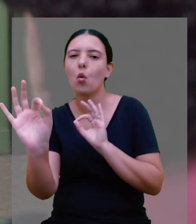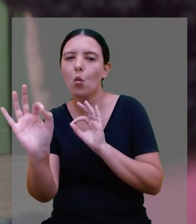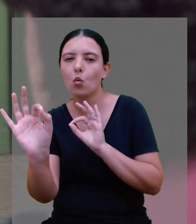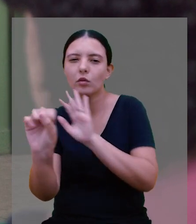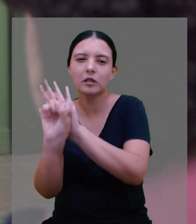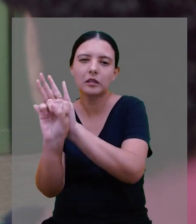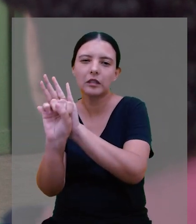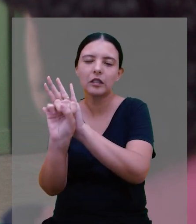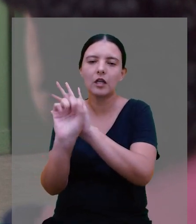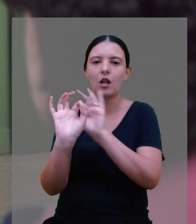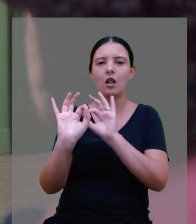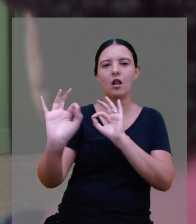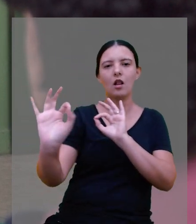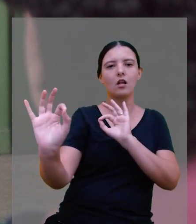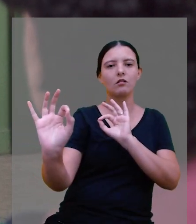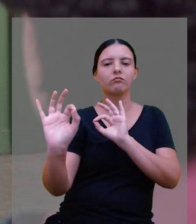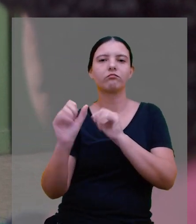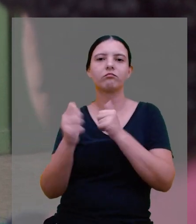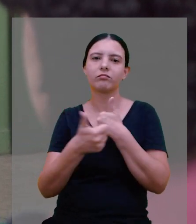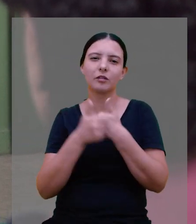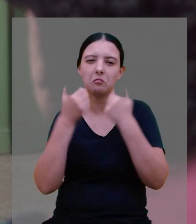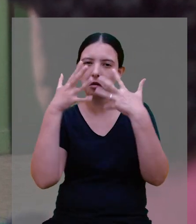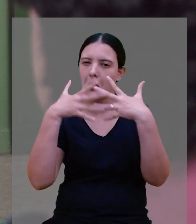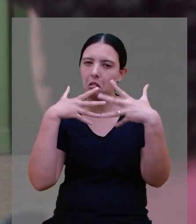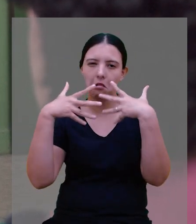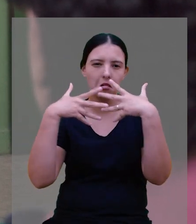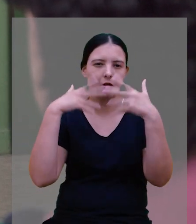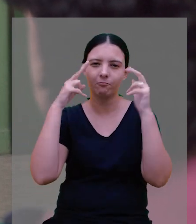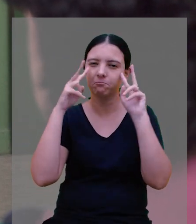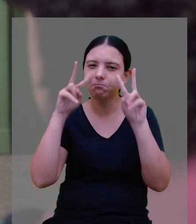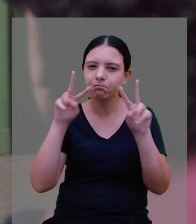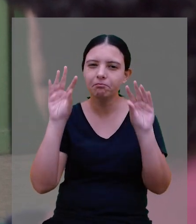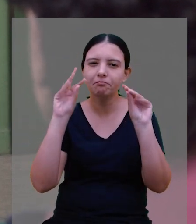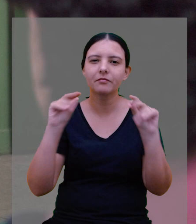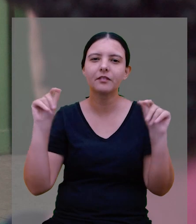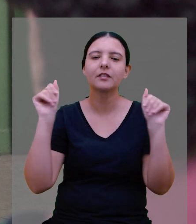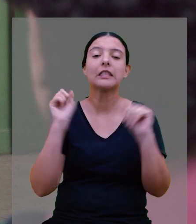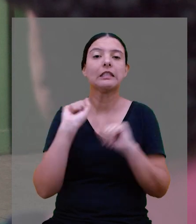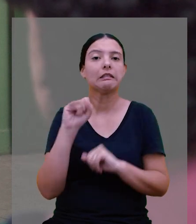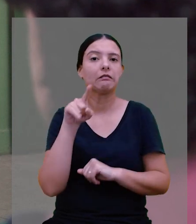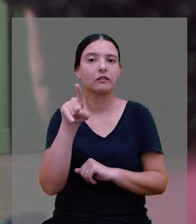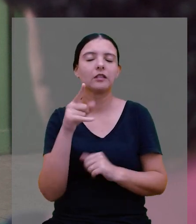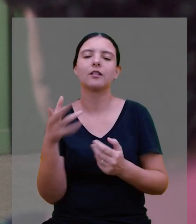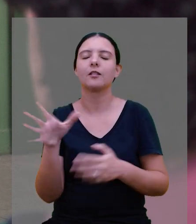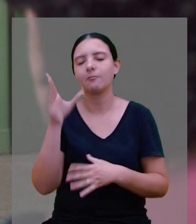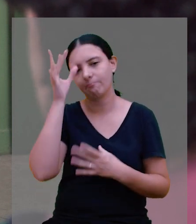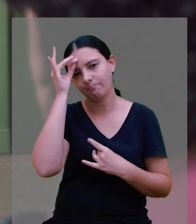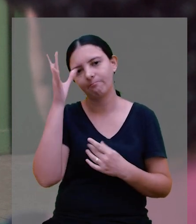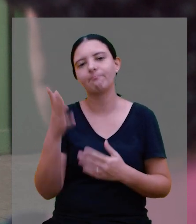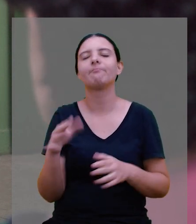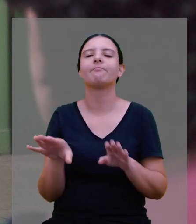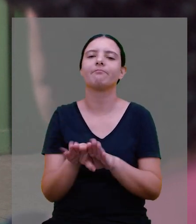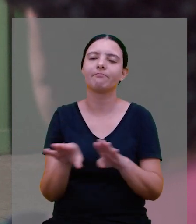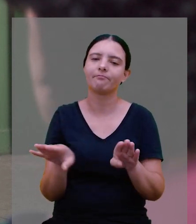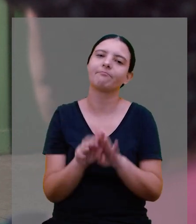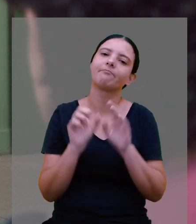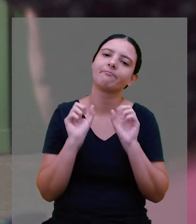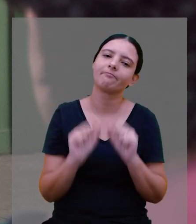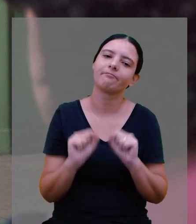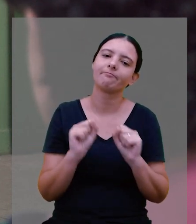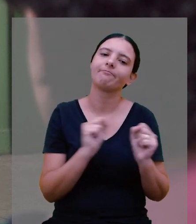pode simbolizar o que é distante, a gente pode simbolizar o invisível. Né? E se vocês se apropriarem disso, isso vai ser uma forma